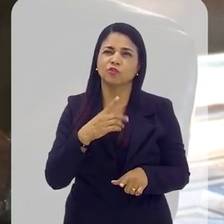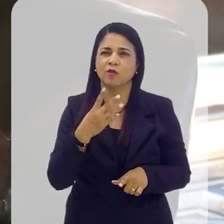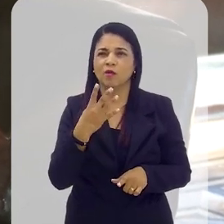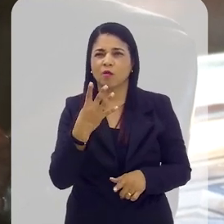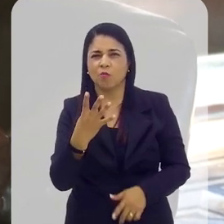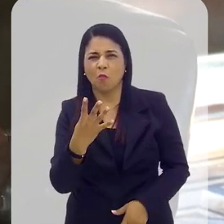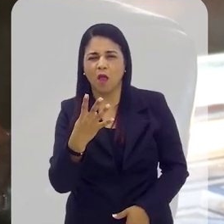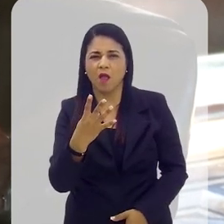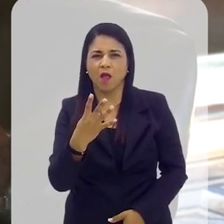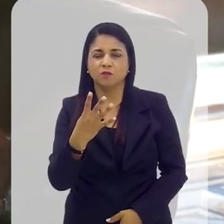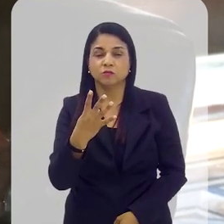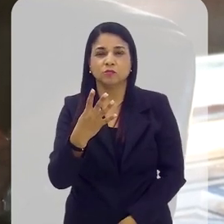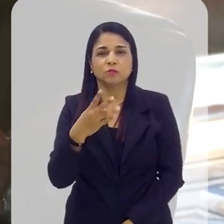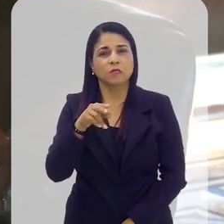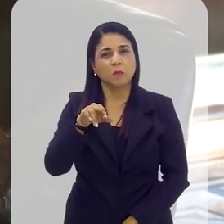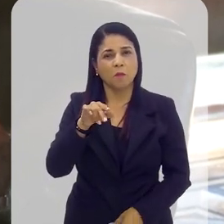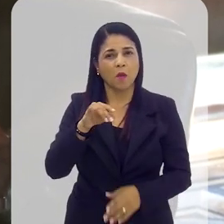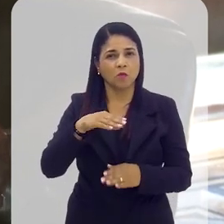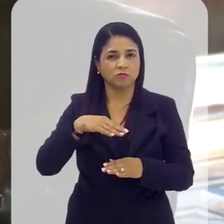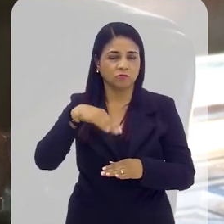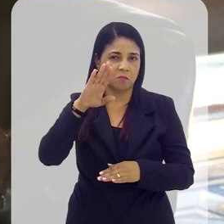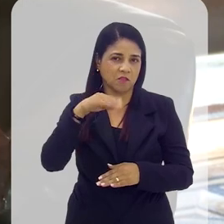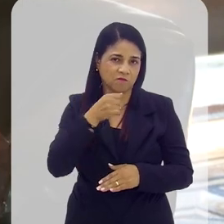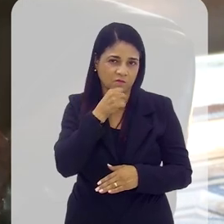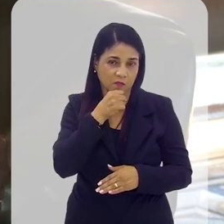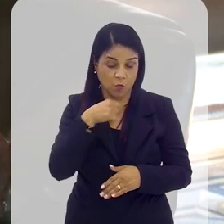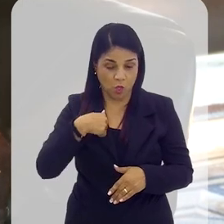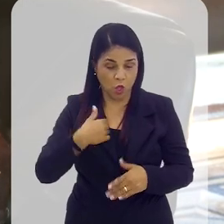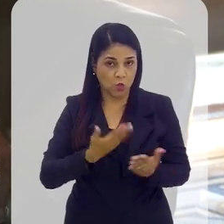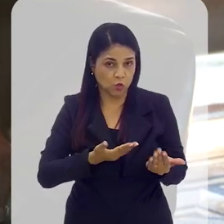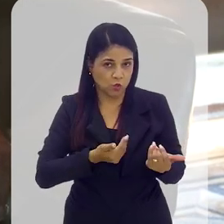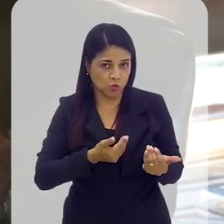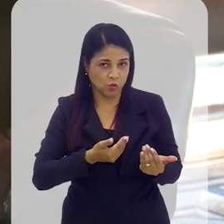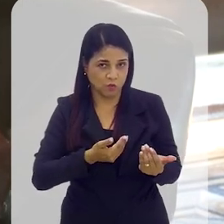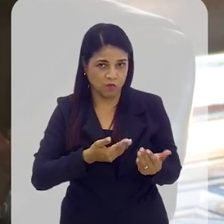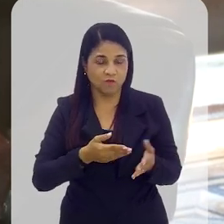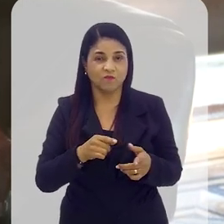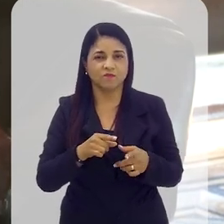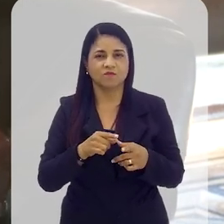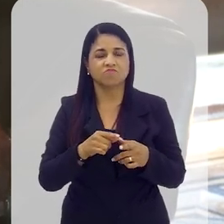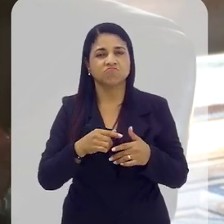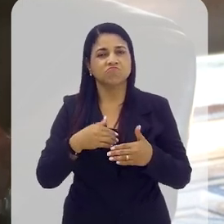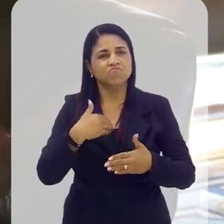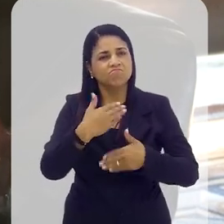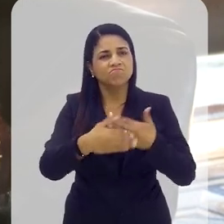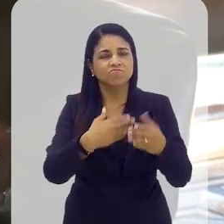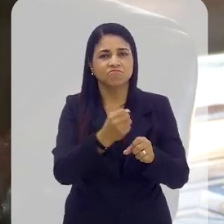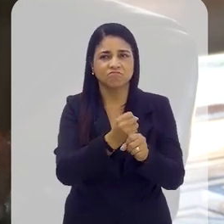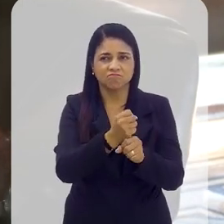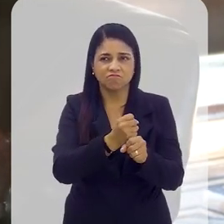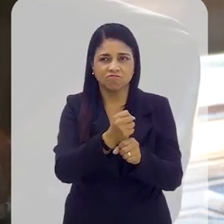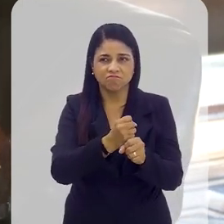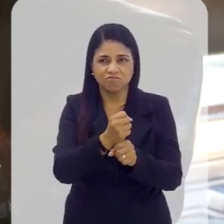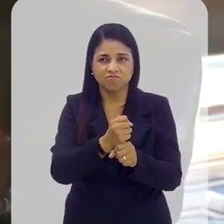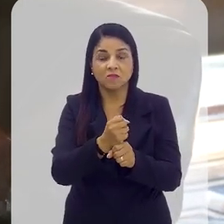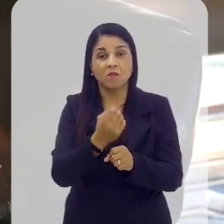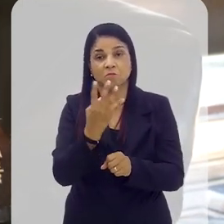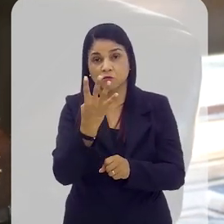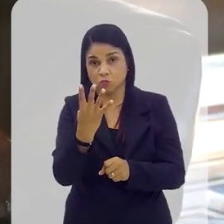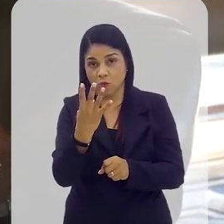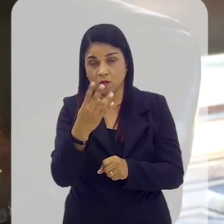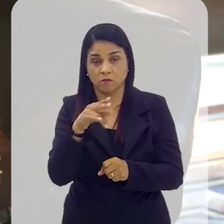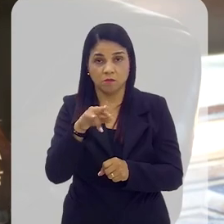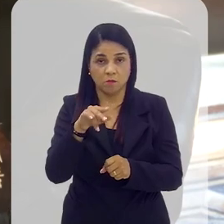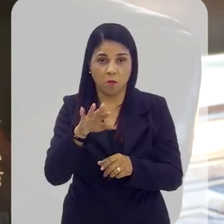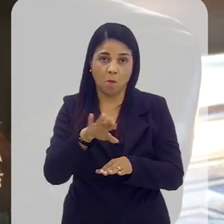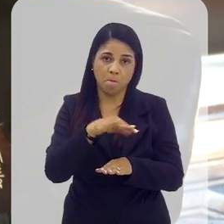tinha 4 irmãos mais velhos que eu, né? Eu mais novo, depois passaram-se alguns anos, aprove o Senhor